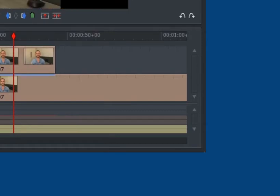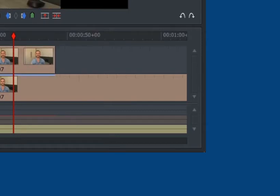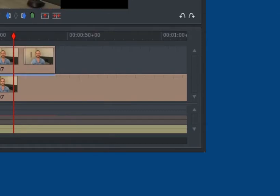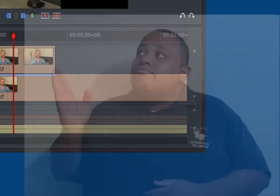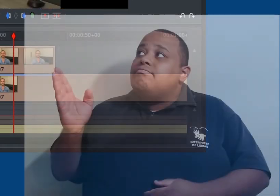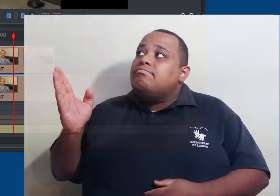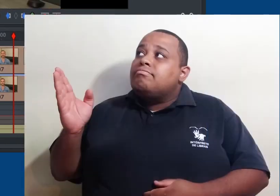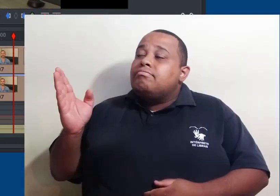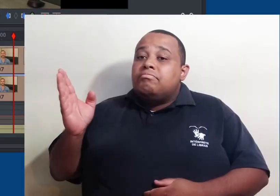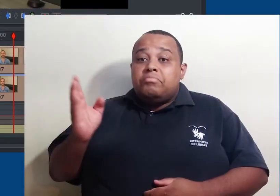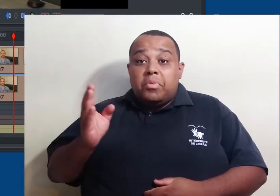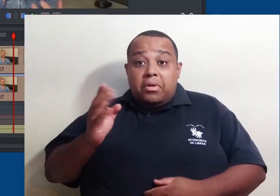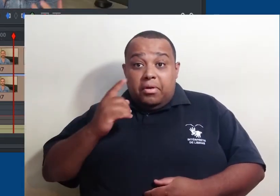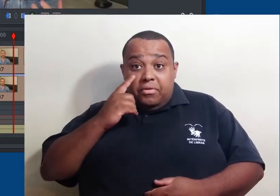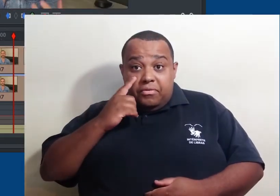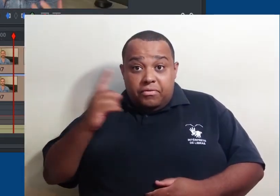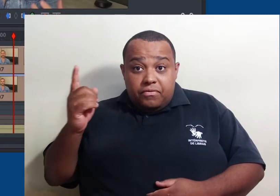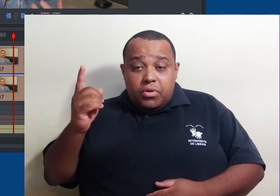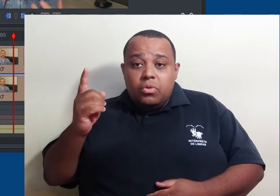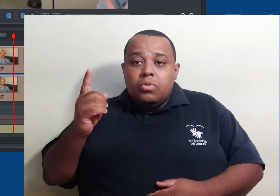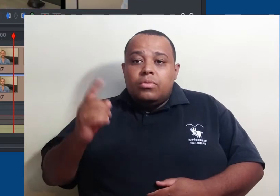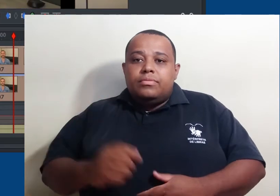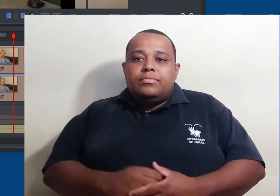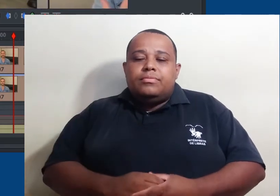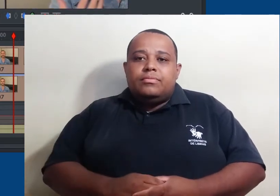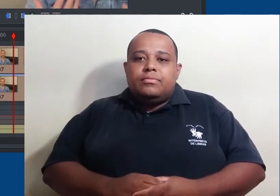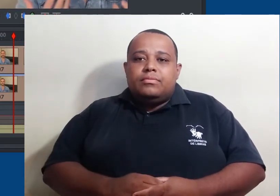Coloca ele para direita.